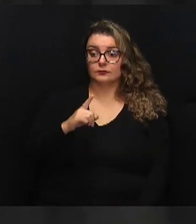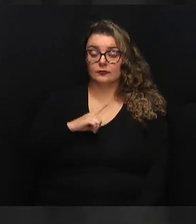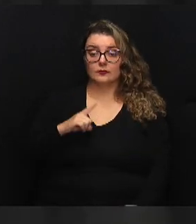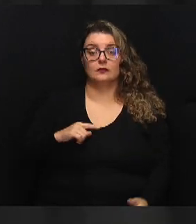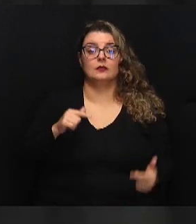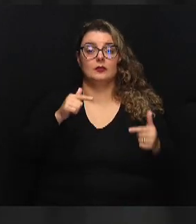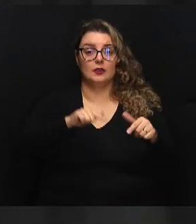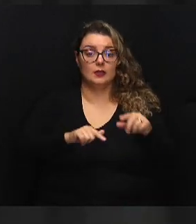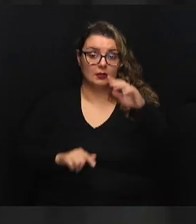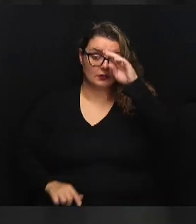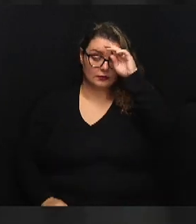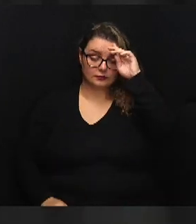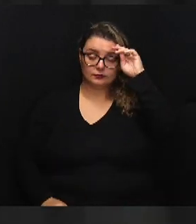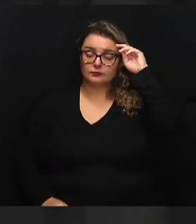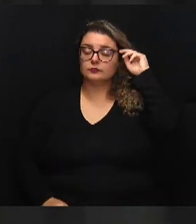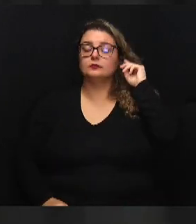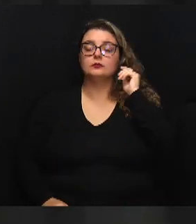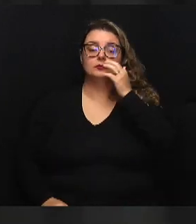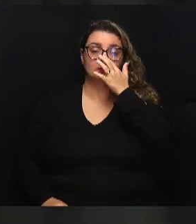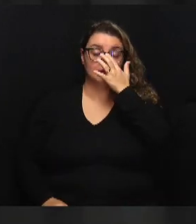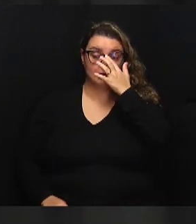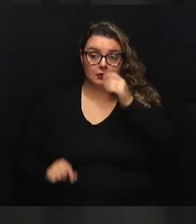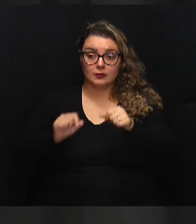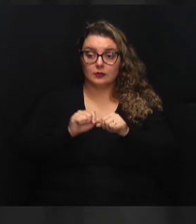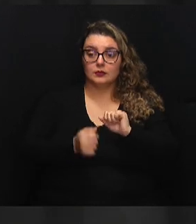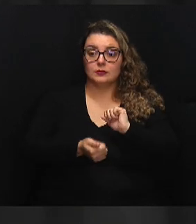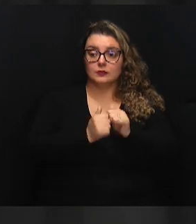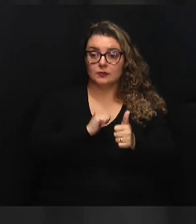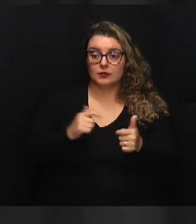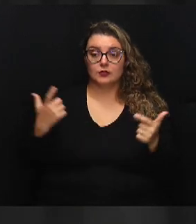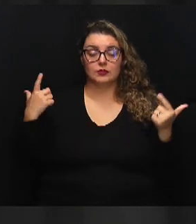local para ele fazer o seu esporte, seu lazer,